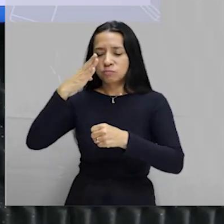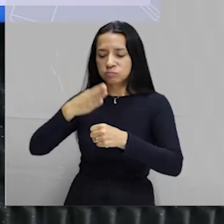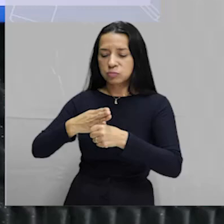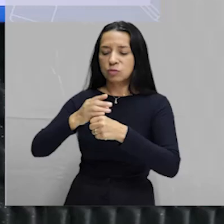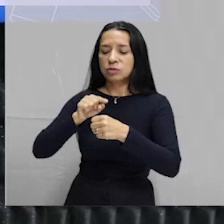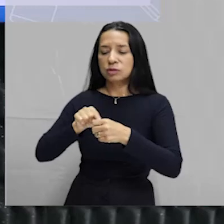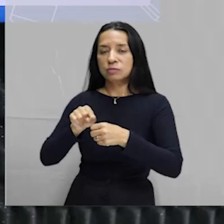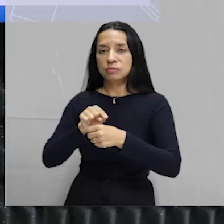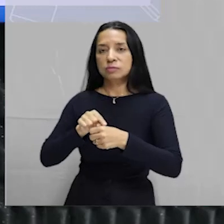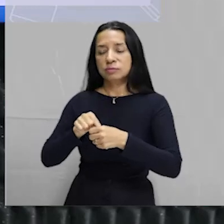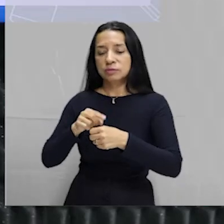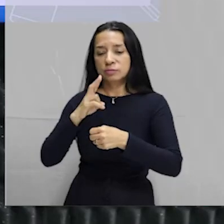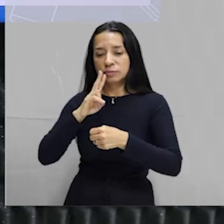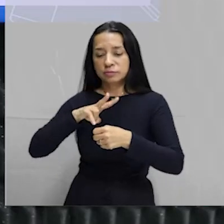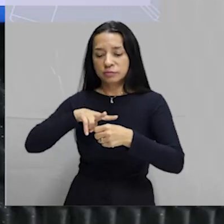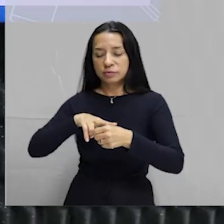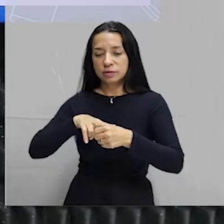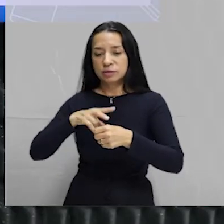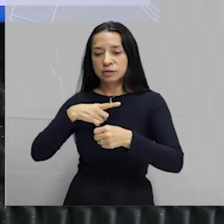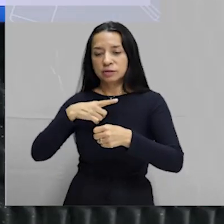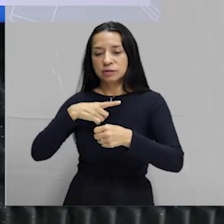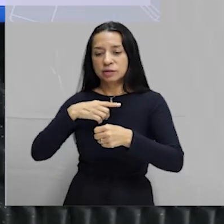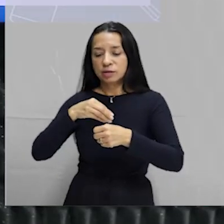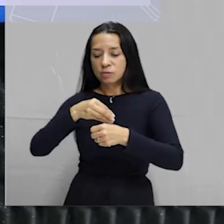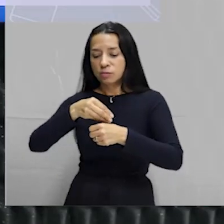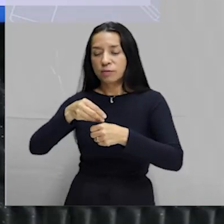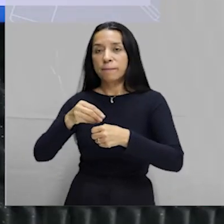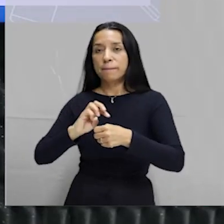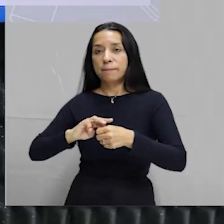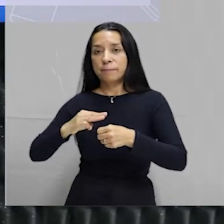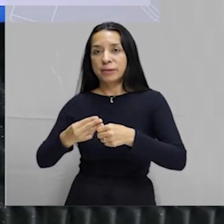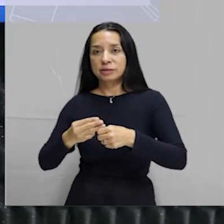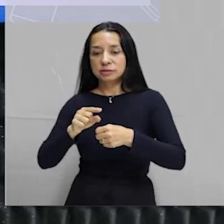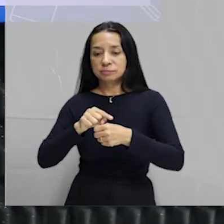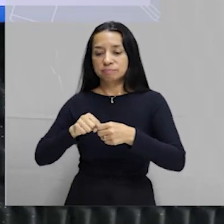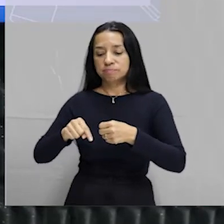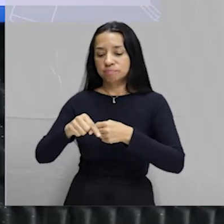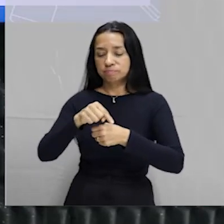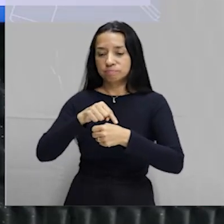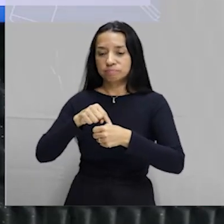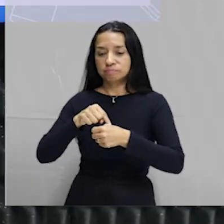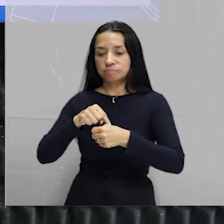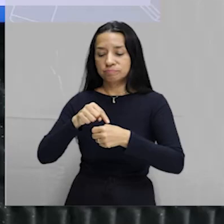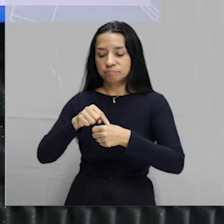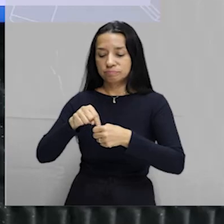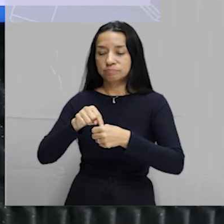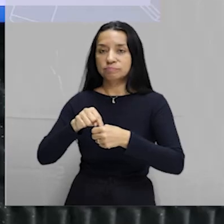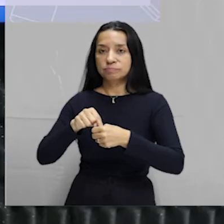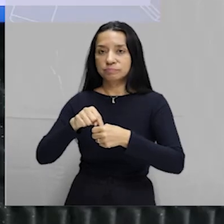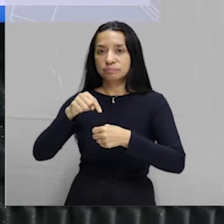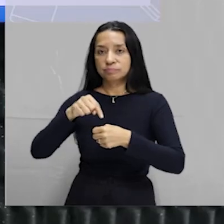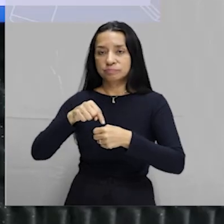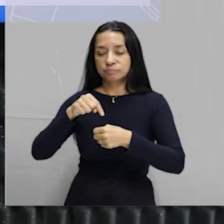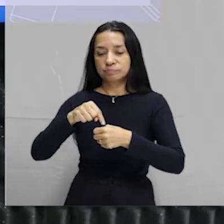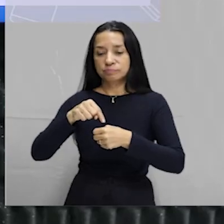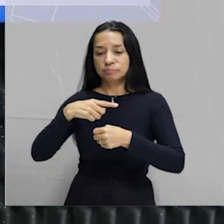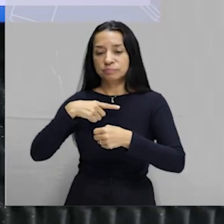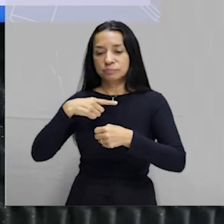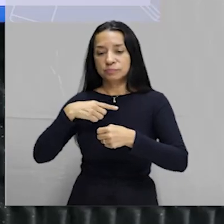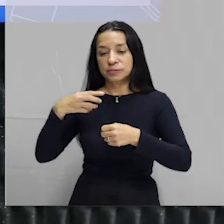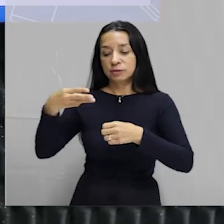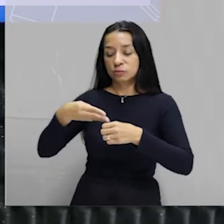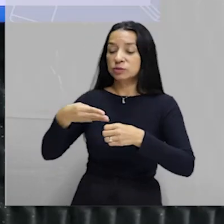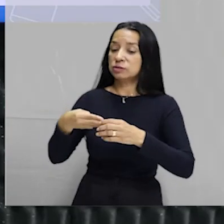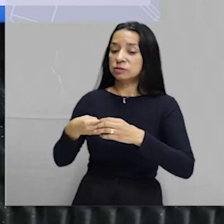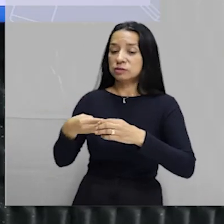dele, veja, ele tem uma massa celular interna, tá? E nós temos uma camada de